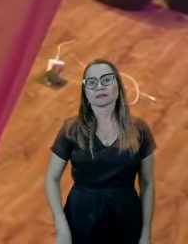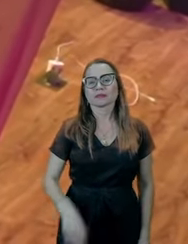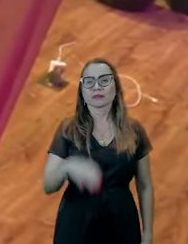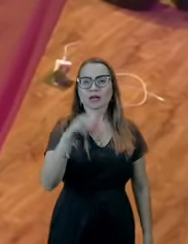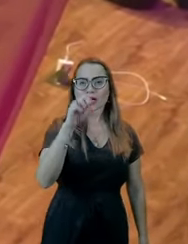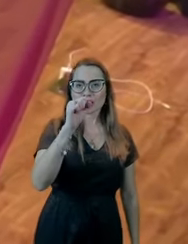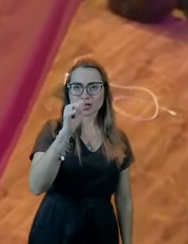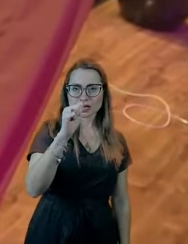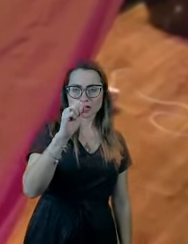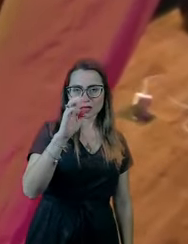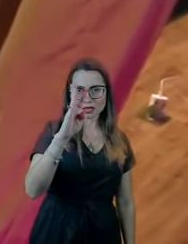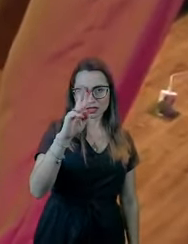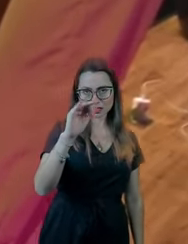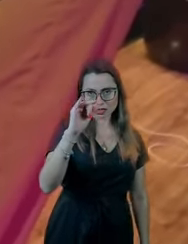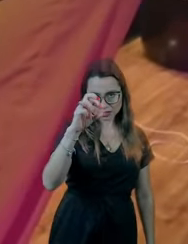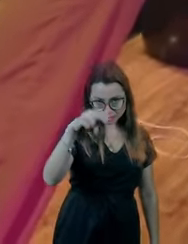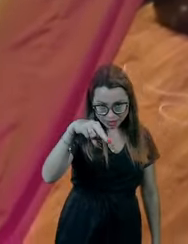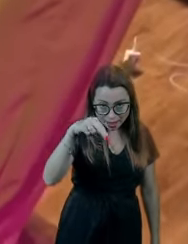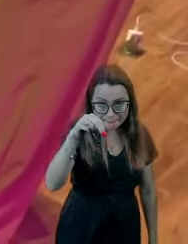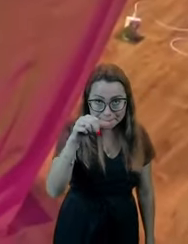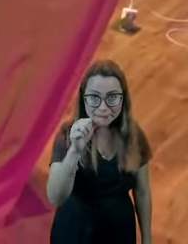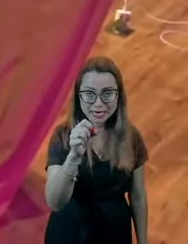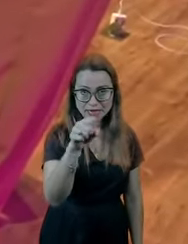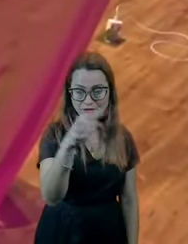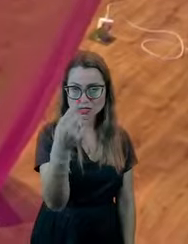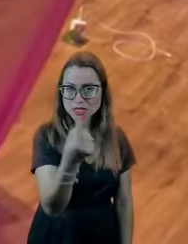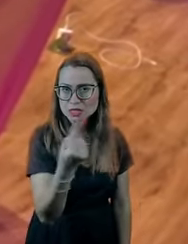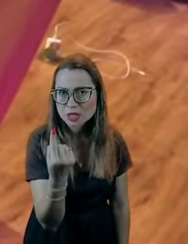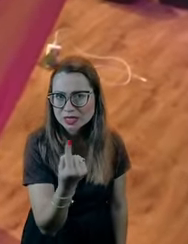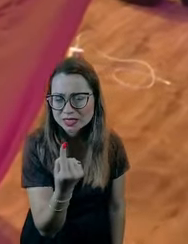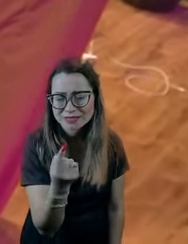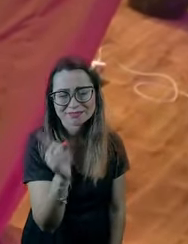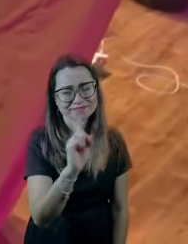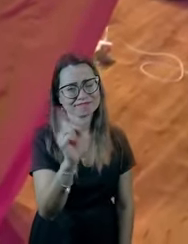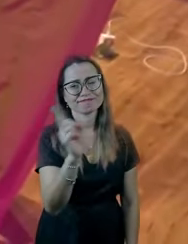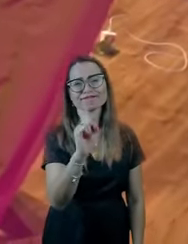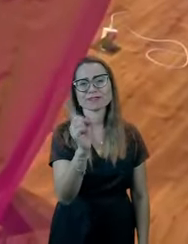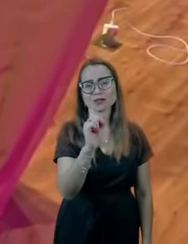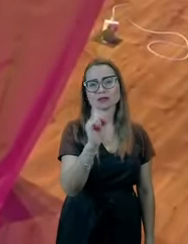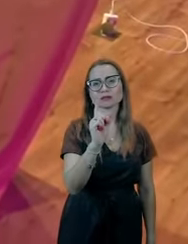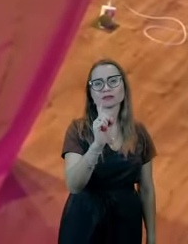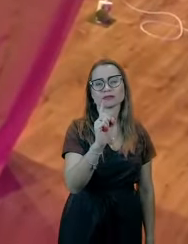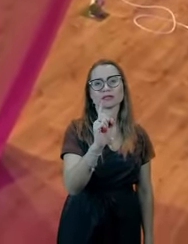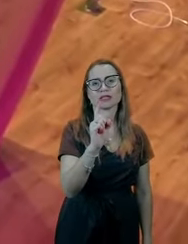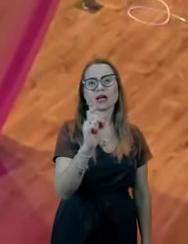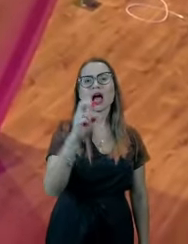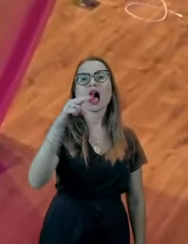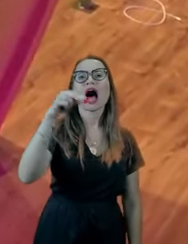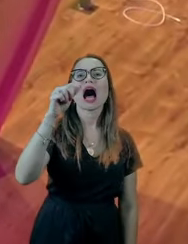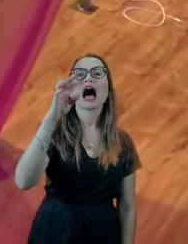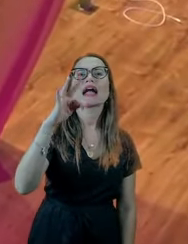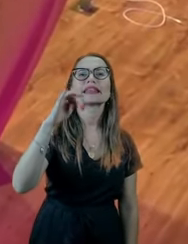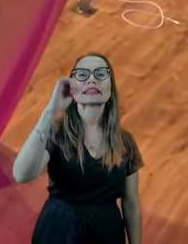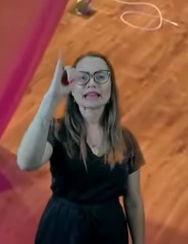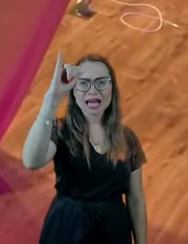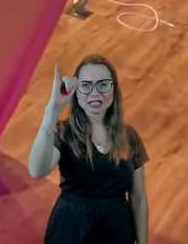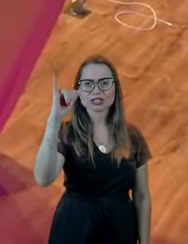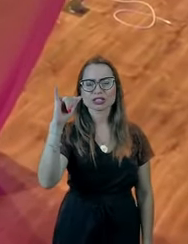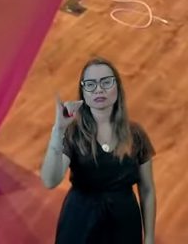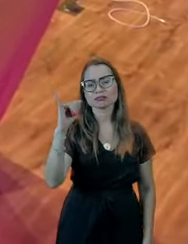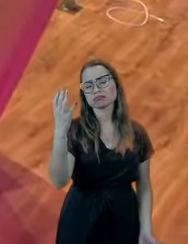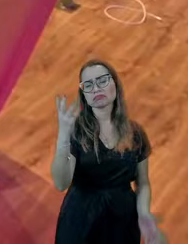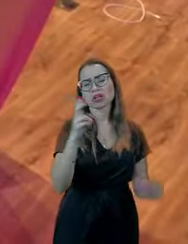rodas, mas no céu a Nath vai correr muito e muito e muito e muito e muito. Você é uma mulher